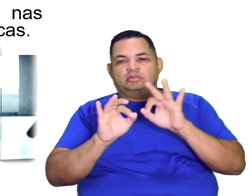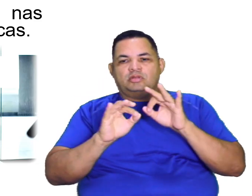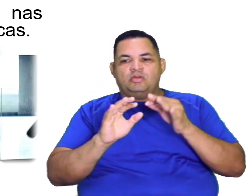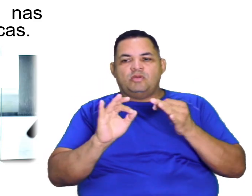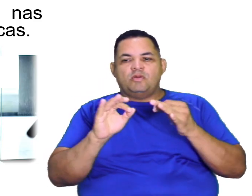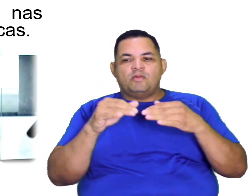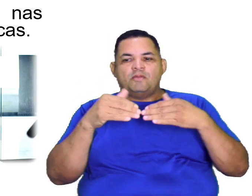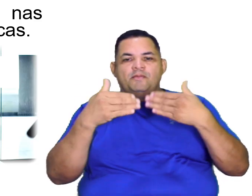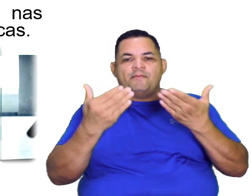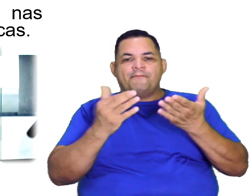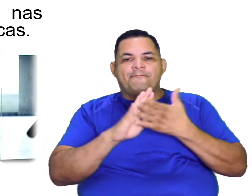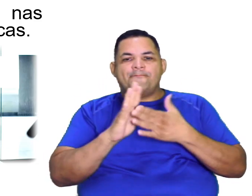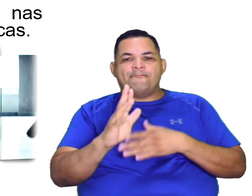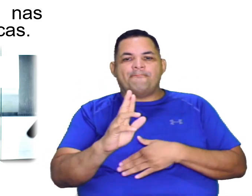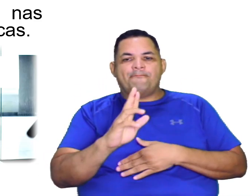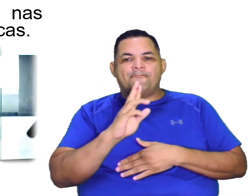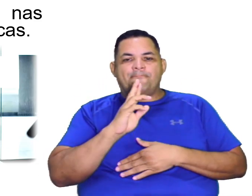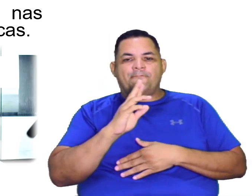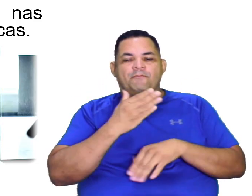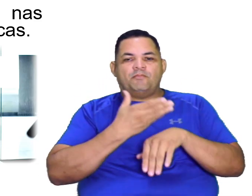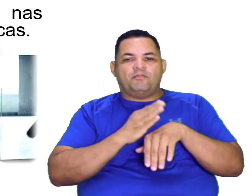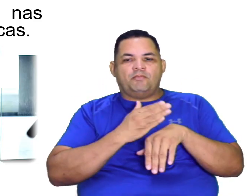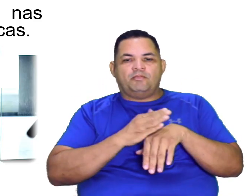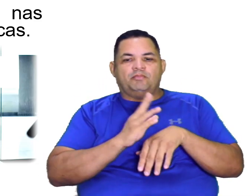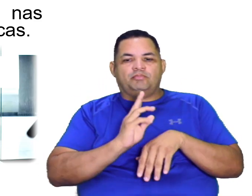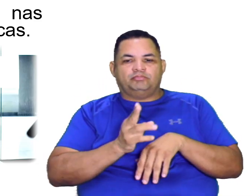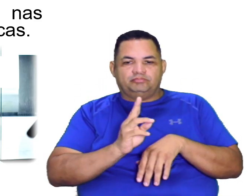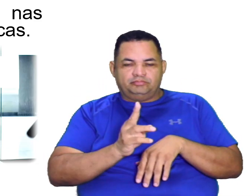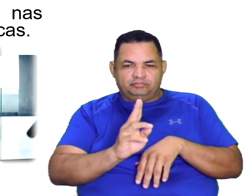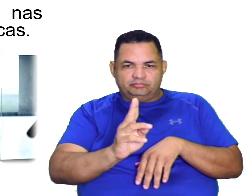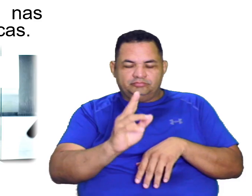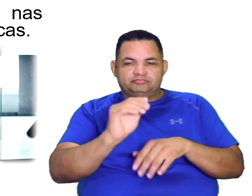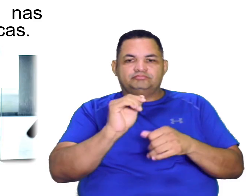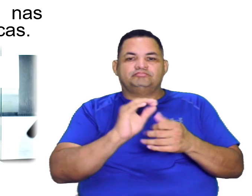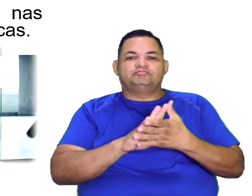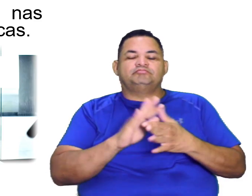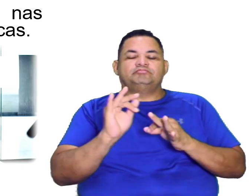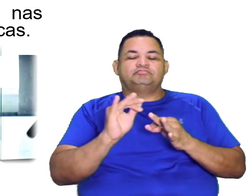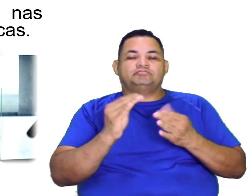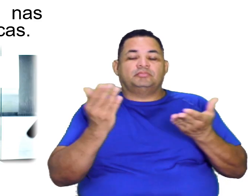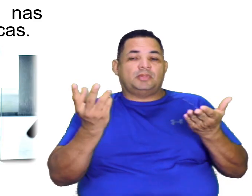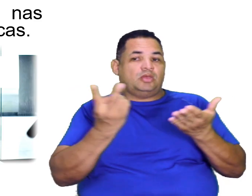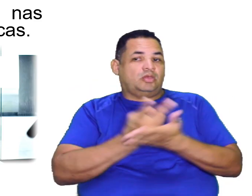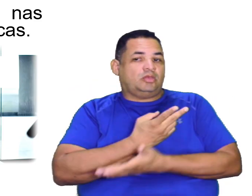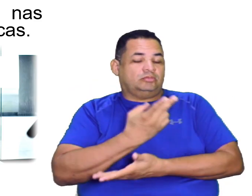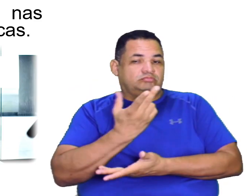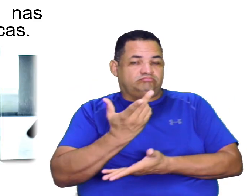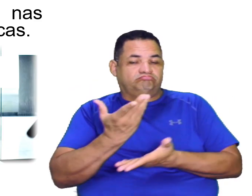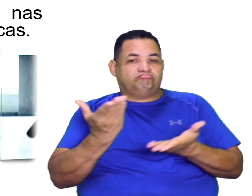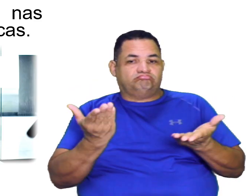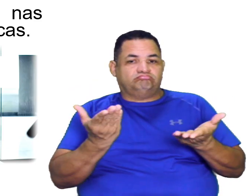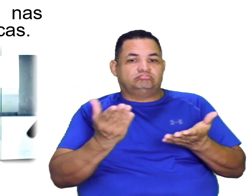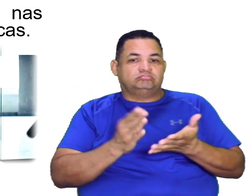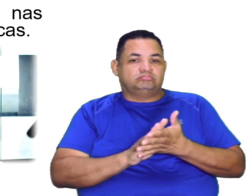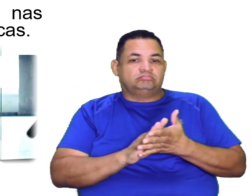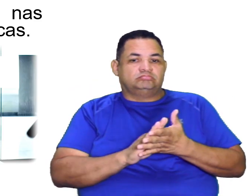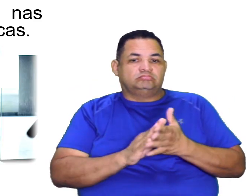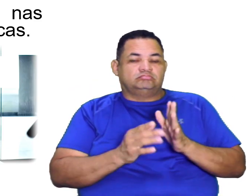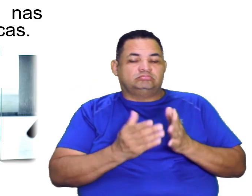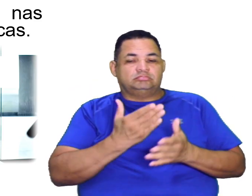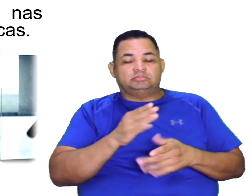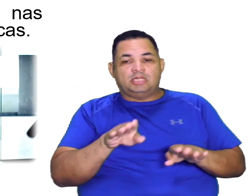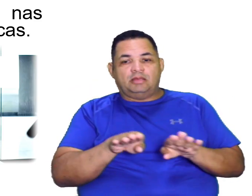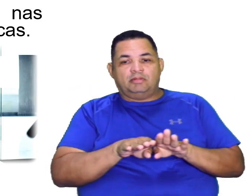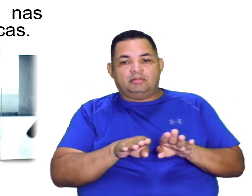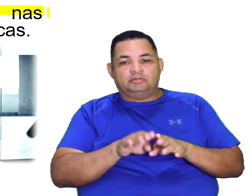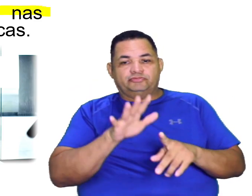aí resultado dos treinos que eu me predisponho a realizar. Isso vai me trazer